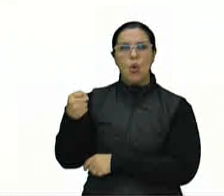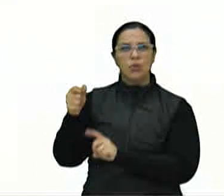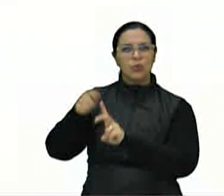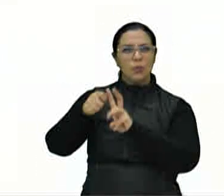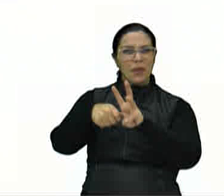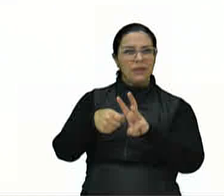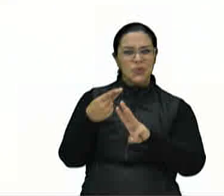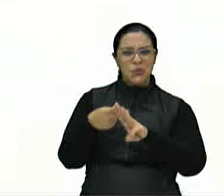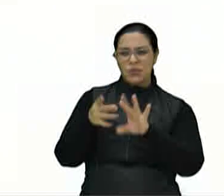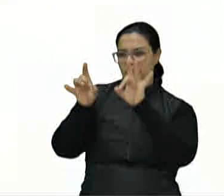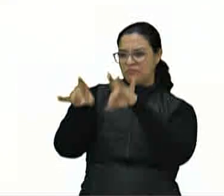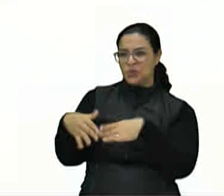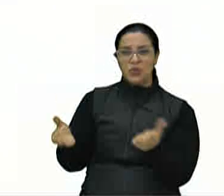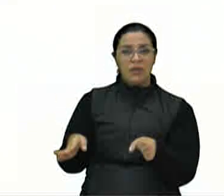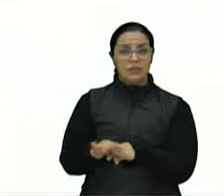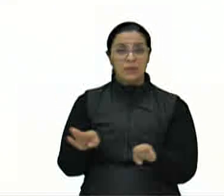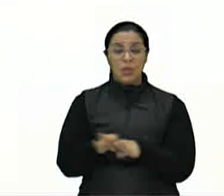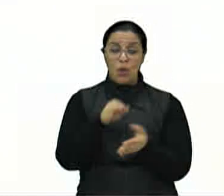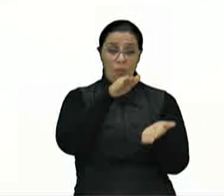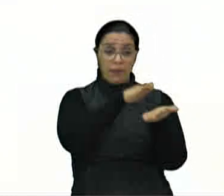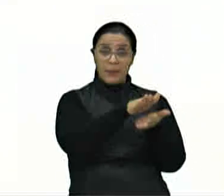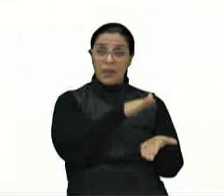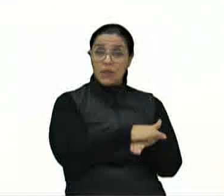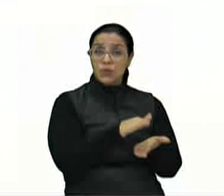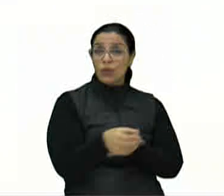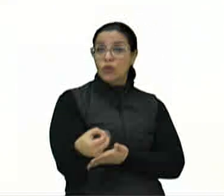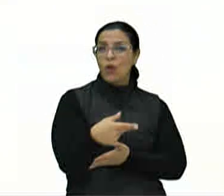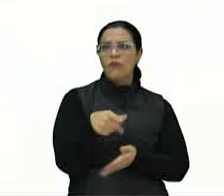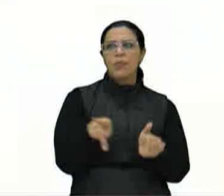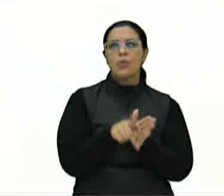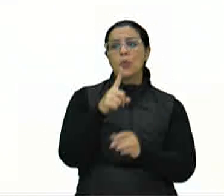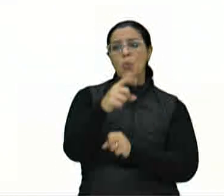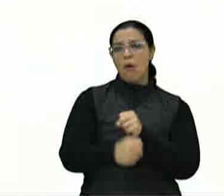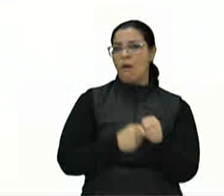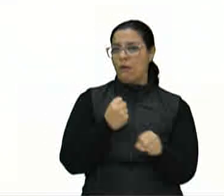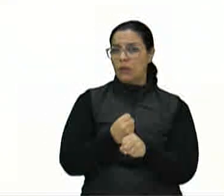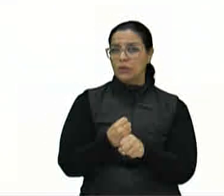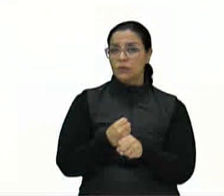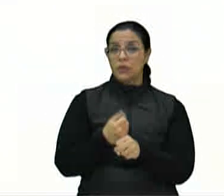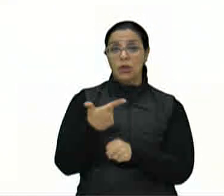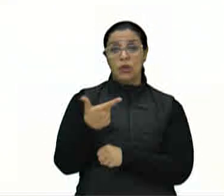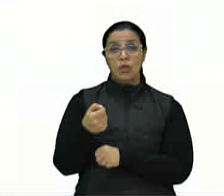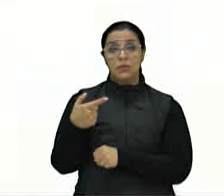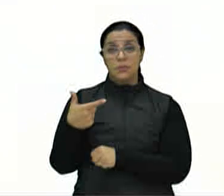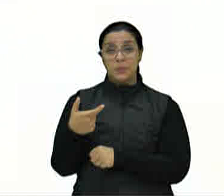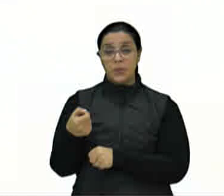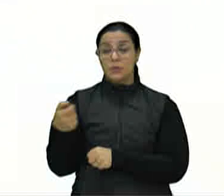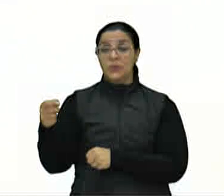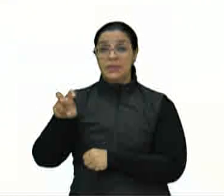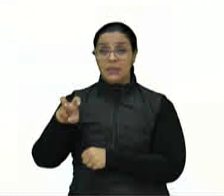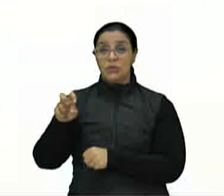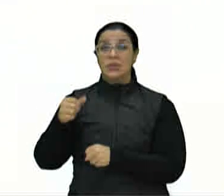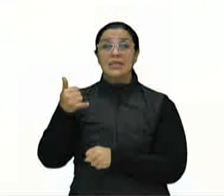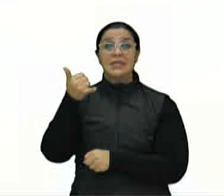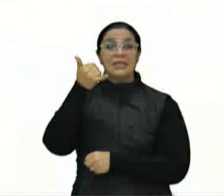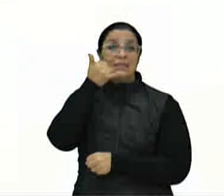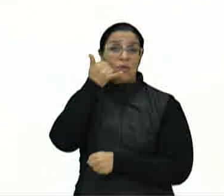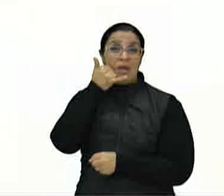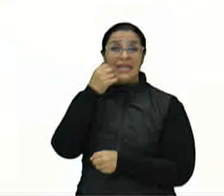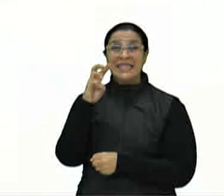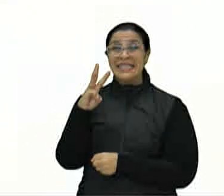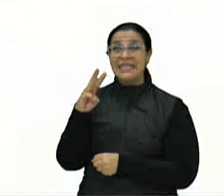de uso, ou uma impressora nova durar apenas um ano. Em 2005, mais de 100 milhões de telefones